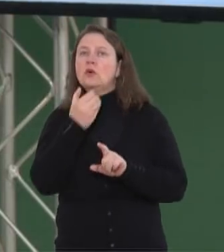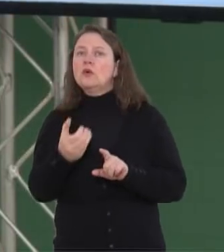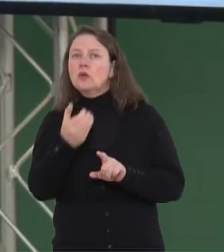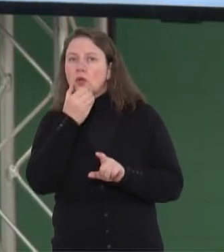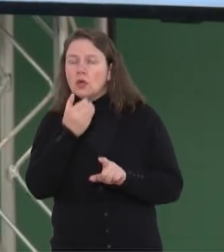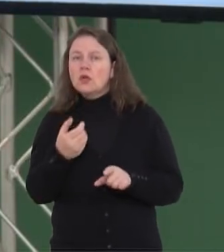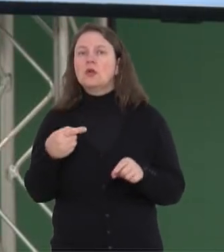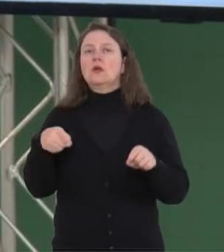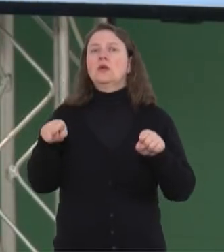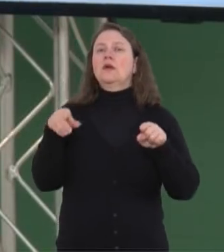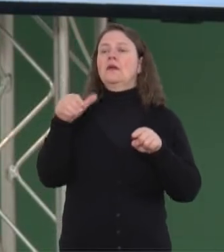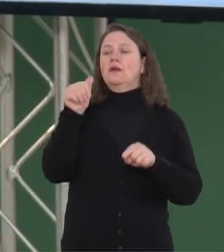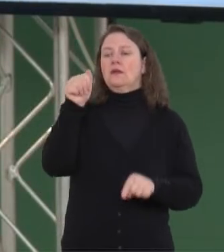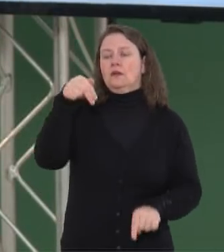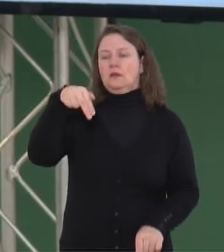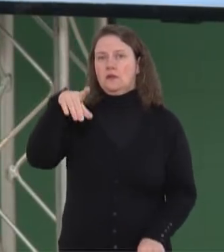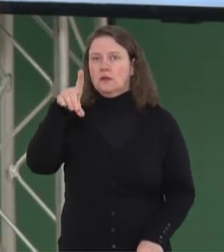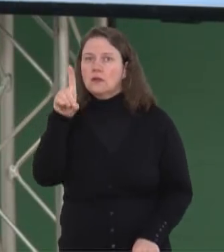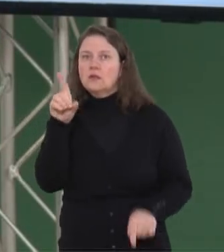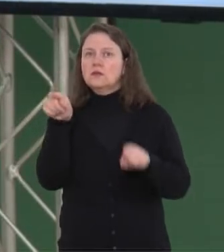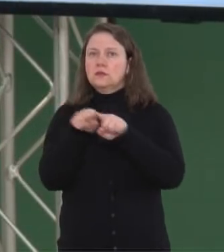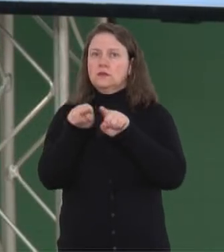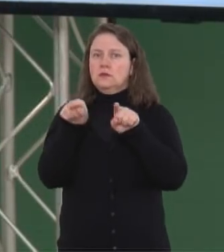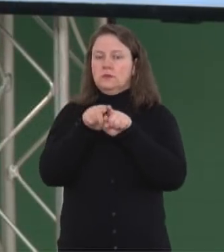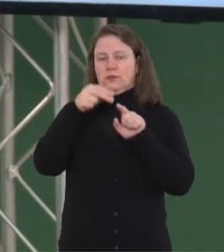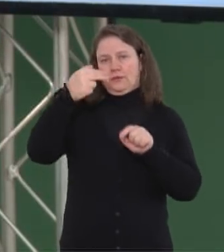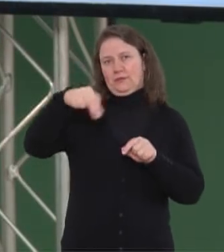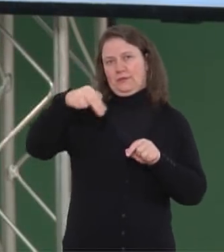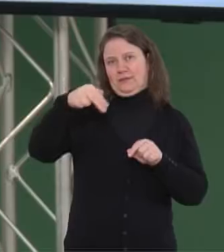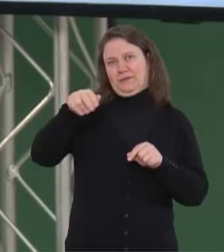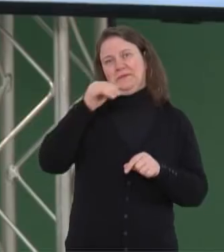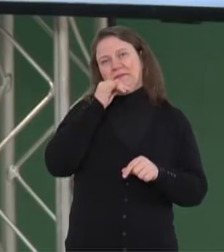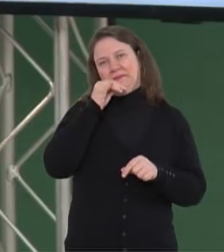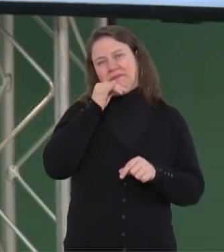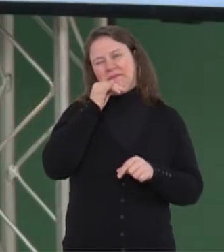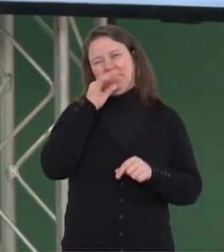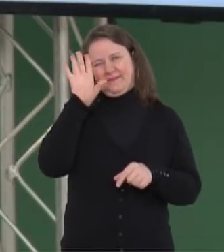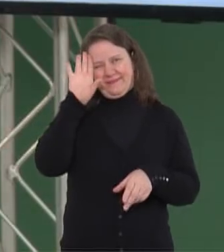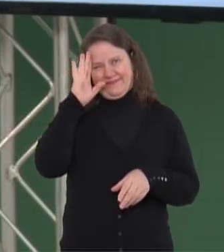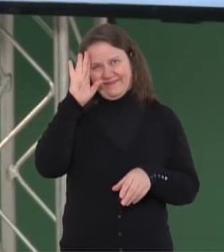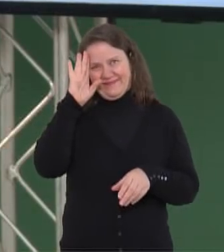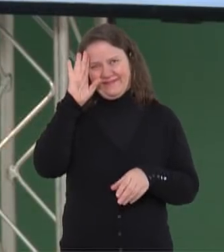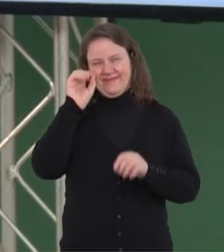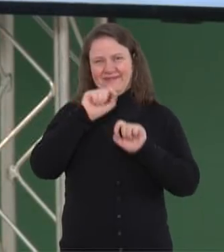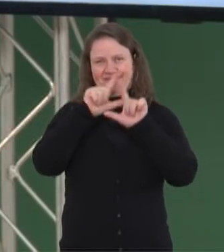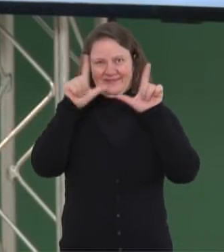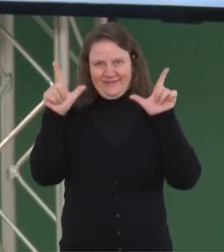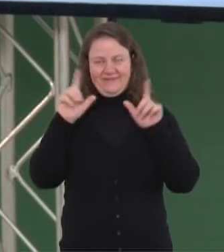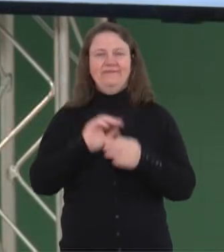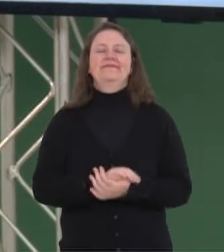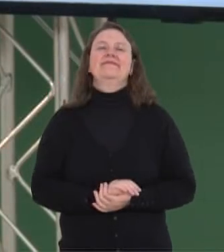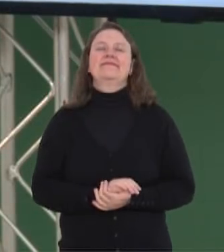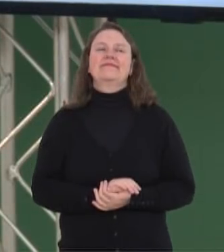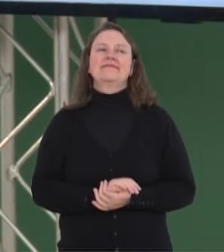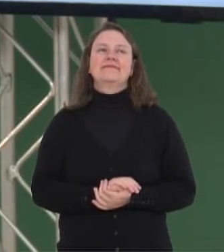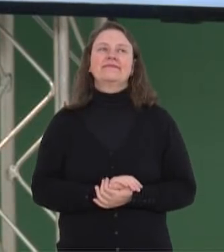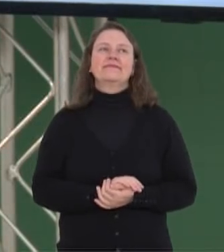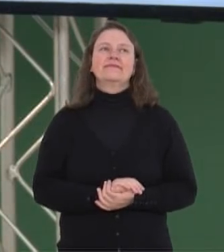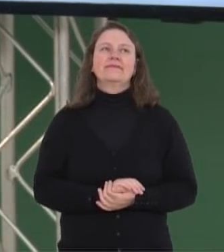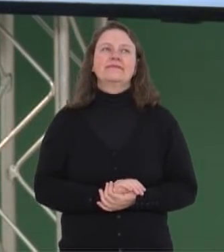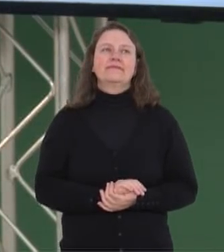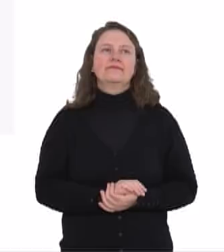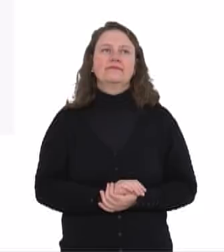December and November, for example. Entenderam? Tudo certinho?